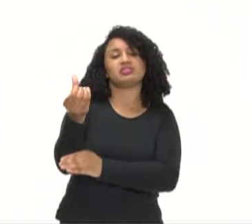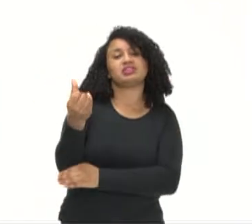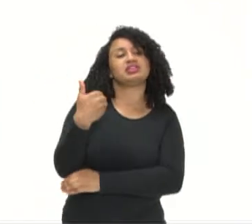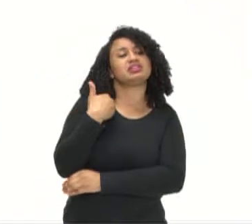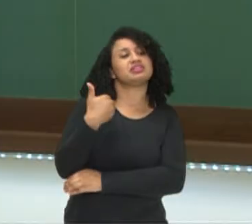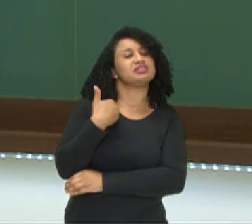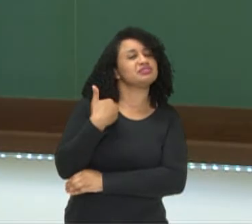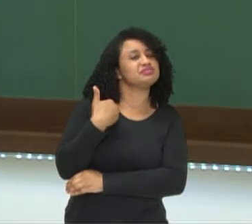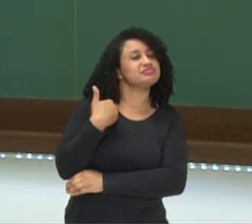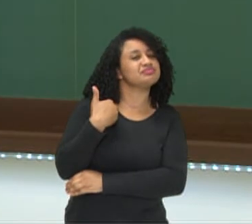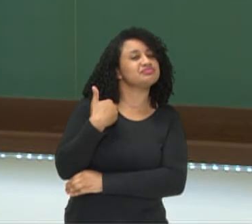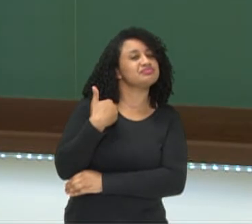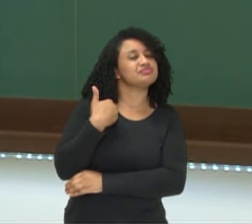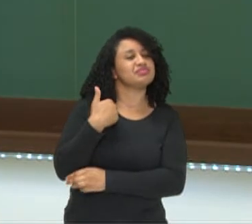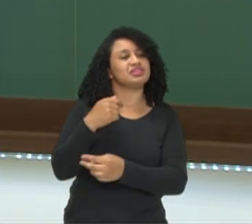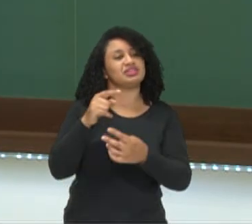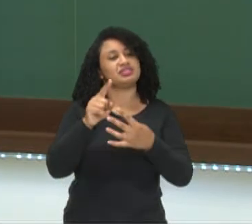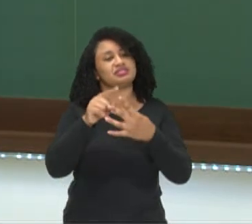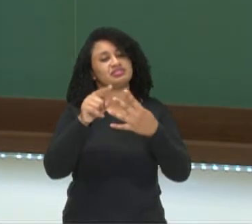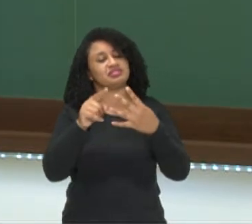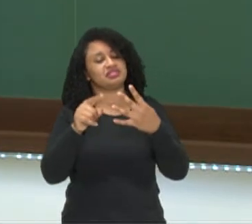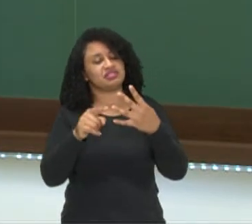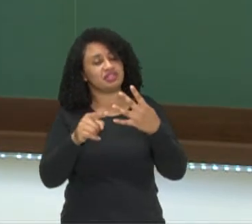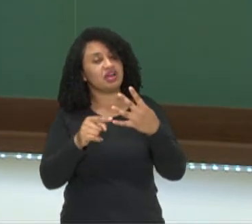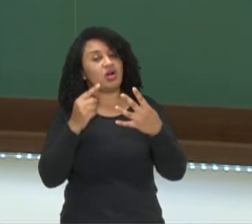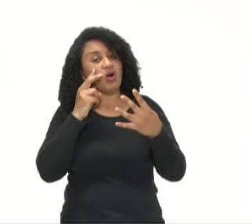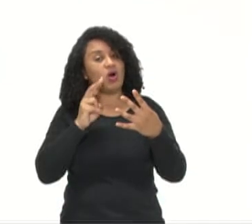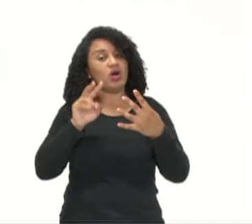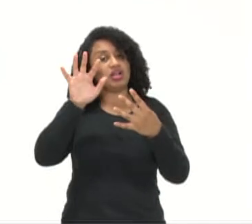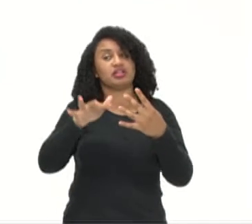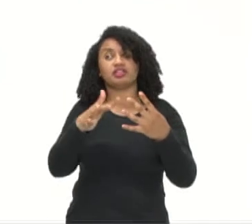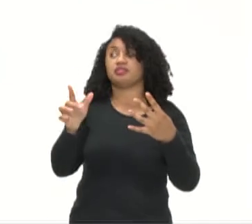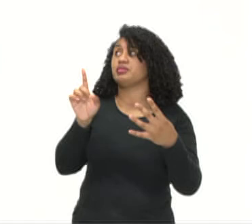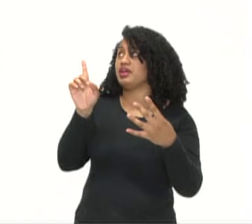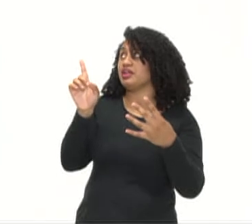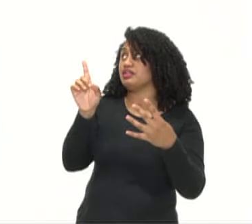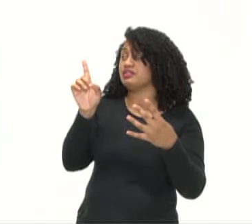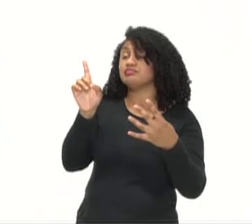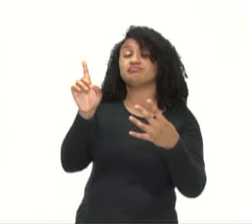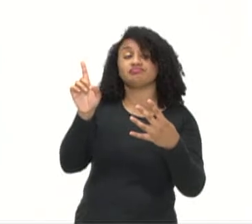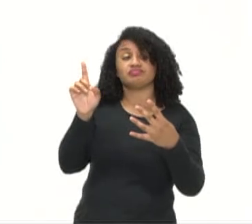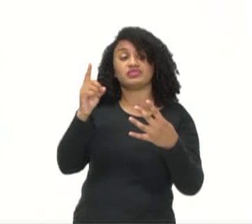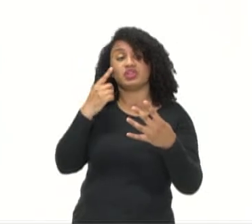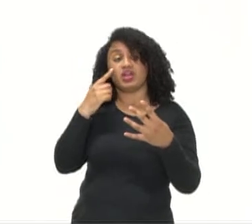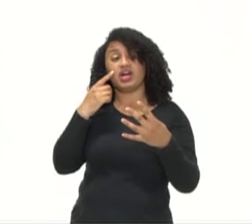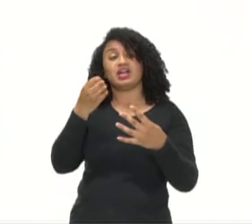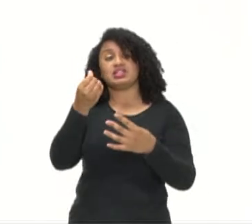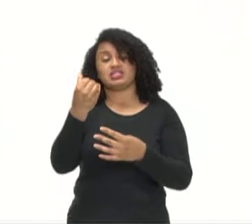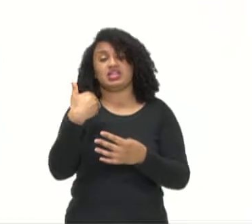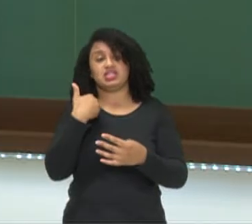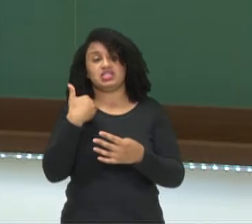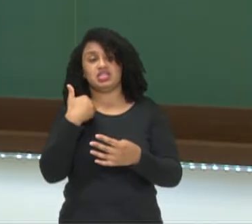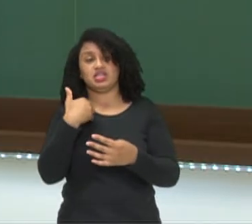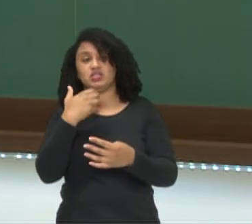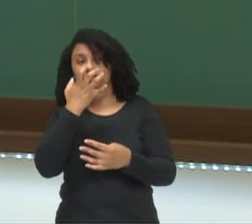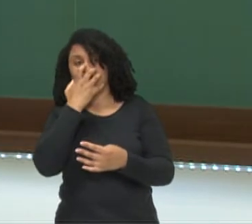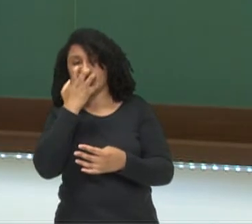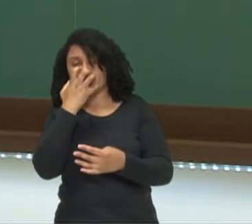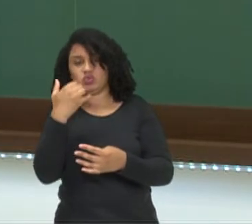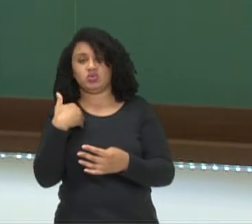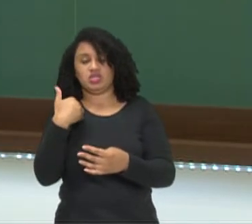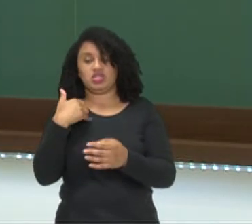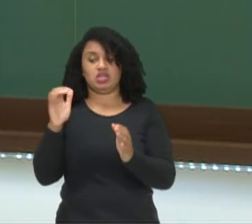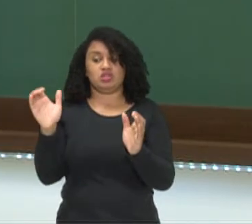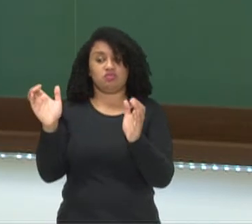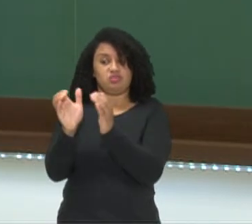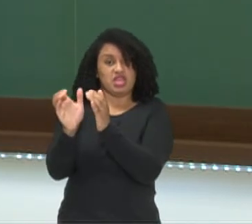6 anos? Então, nós vamos voltar aqui para você dar uma olhada. O equivalente, olha lá, ó, a idade humana de um cachorro de pequeno